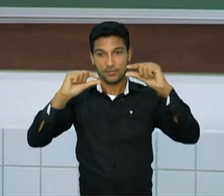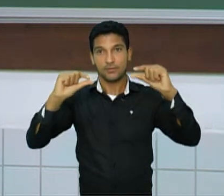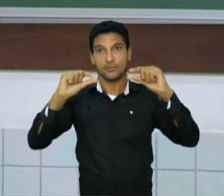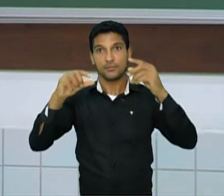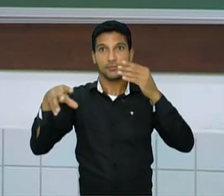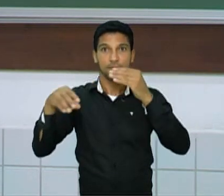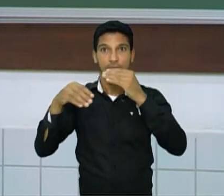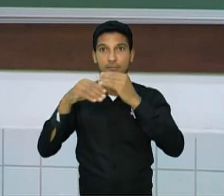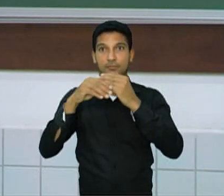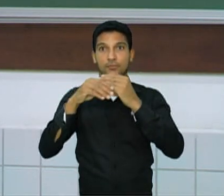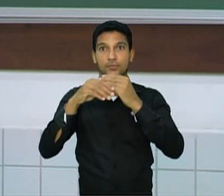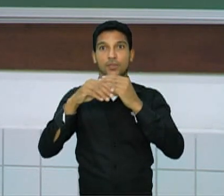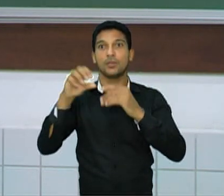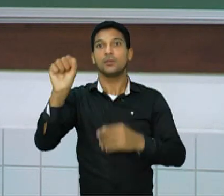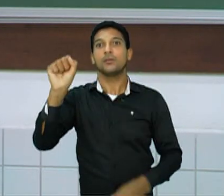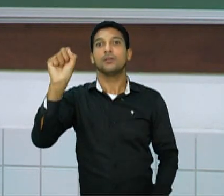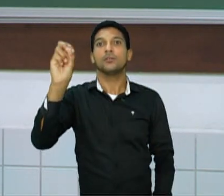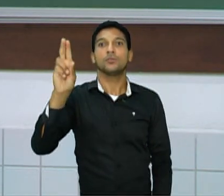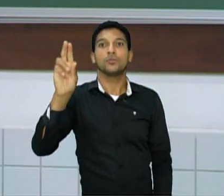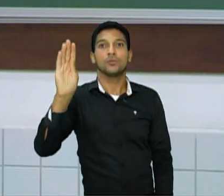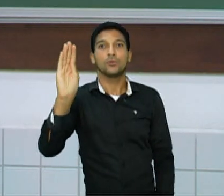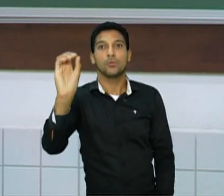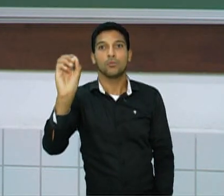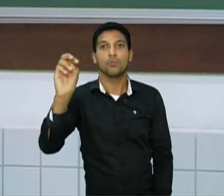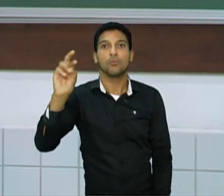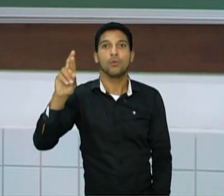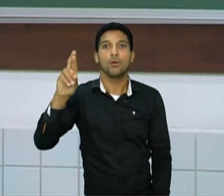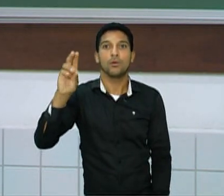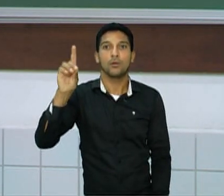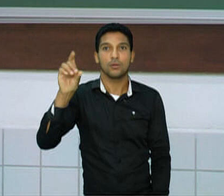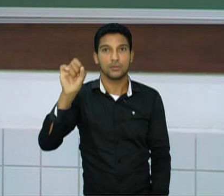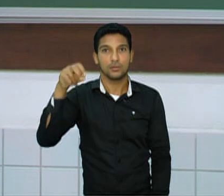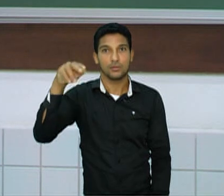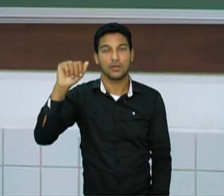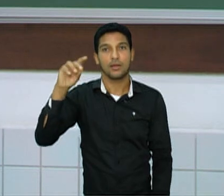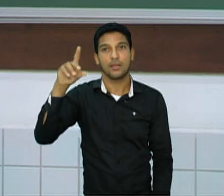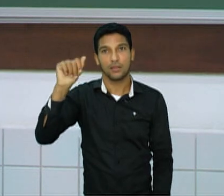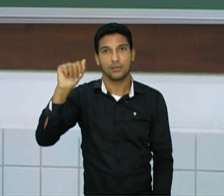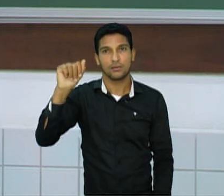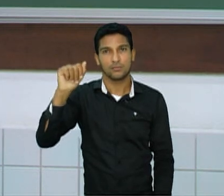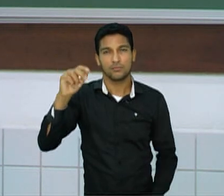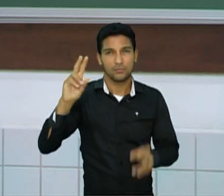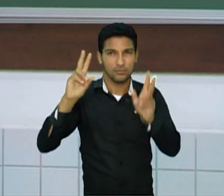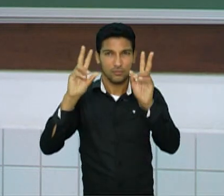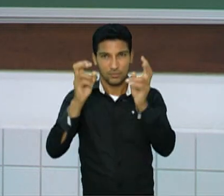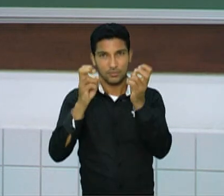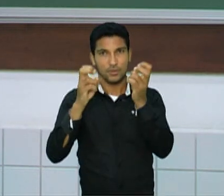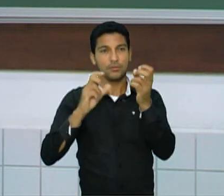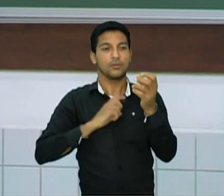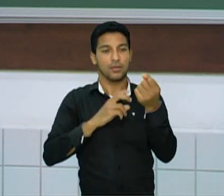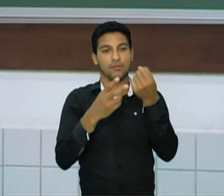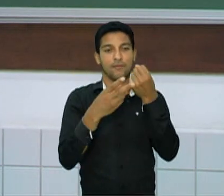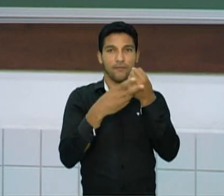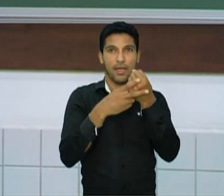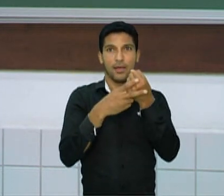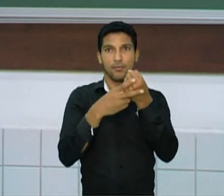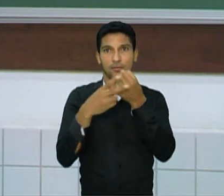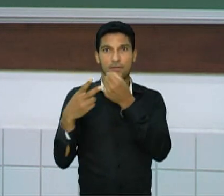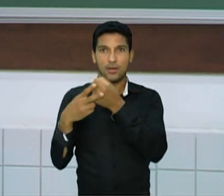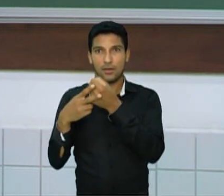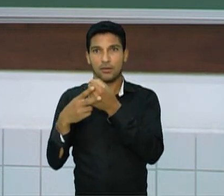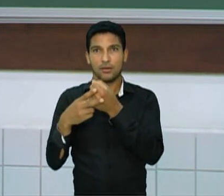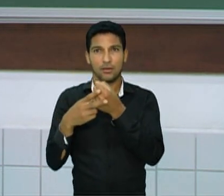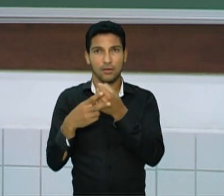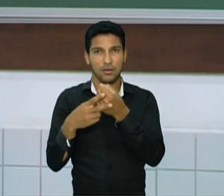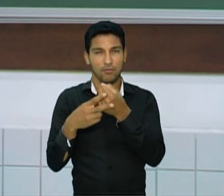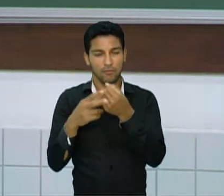Você percebeu que a oração é subordinada? Tem conjunção subordinativa ali no meio? Tem dois verbos? Você procura ali